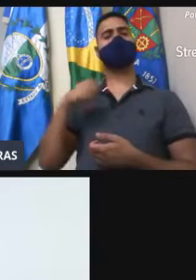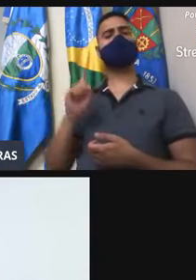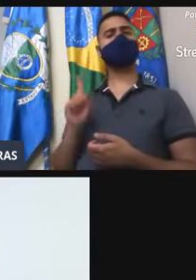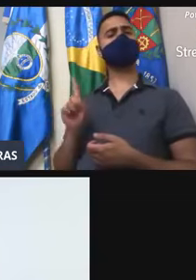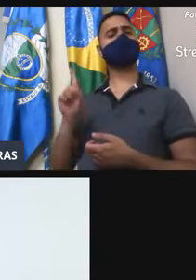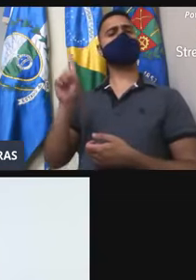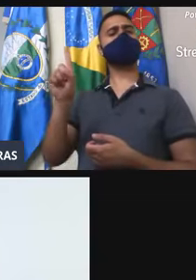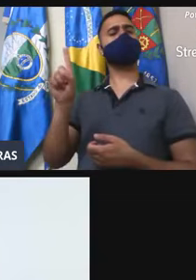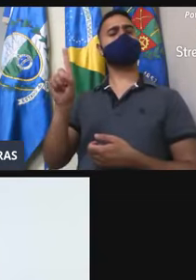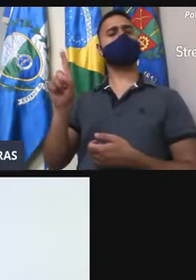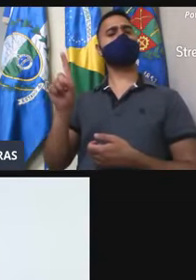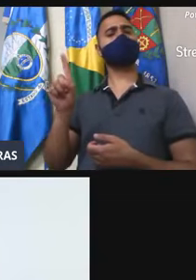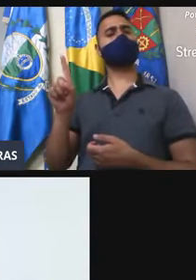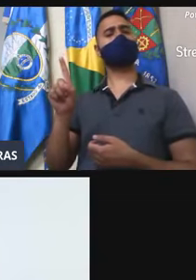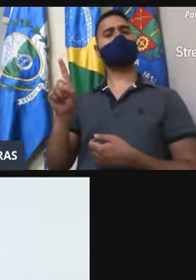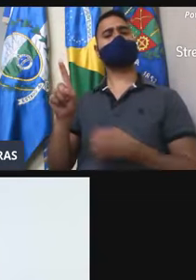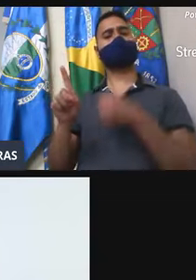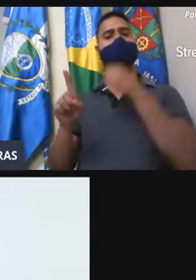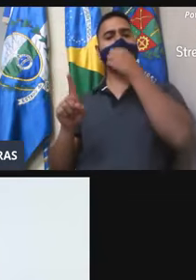para poder,